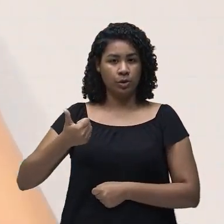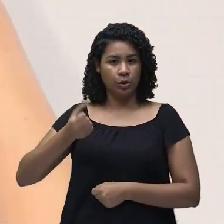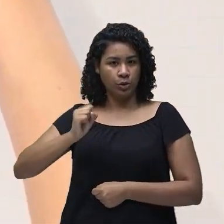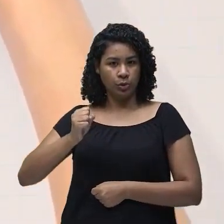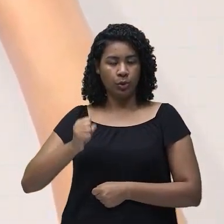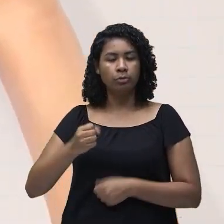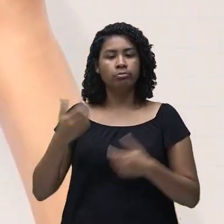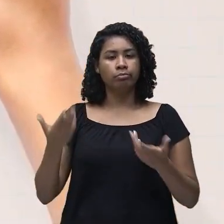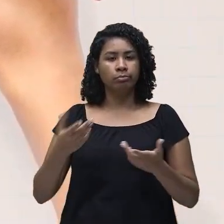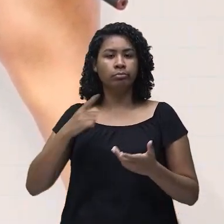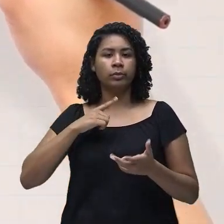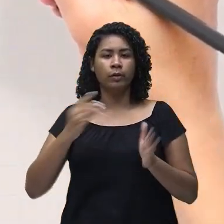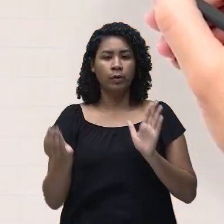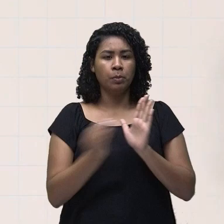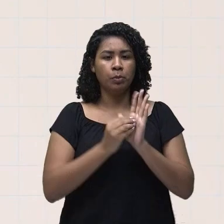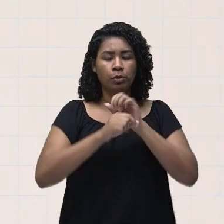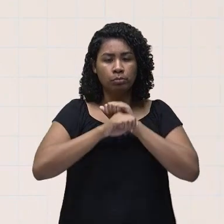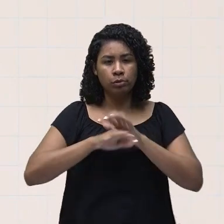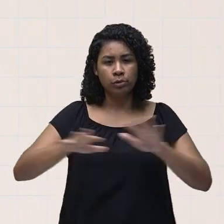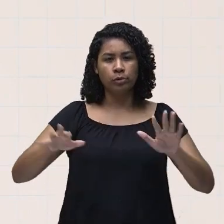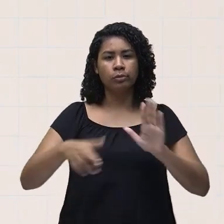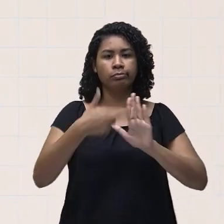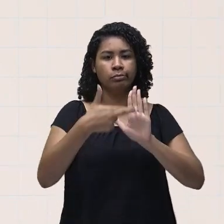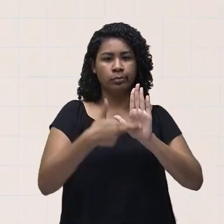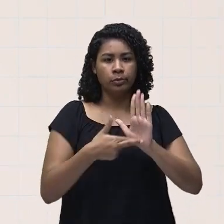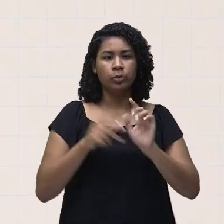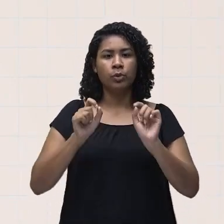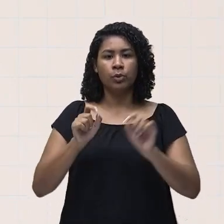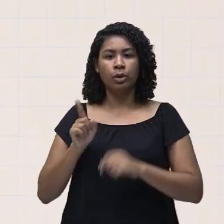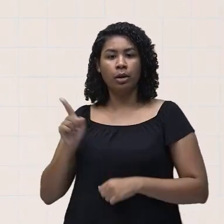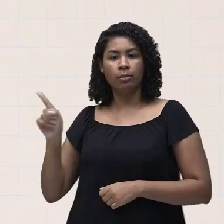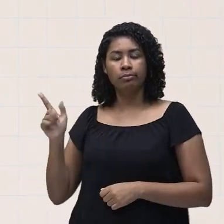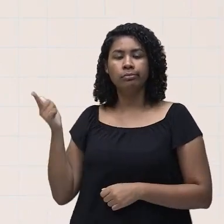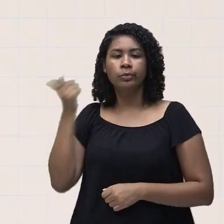a cota total de HCFCs com a redução de